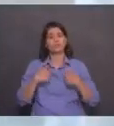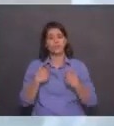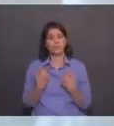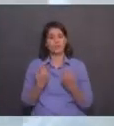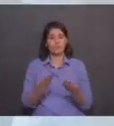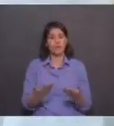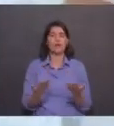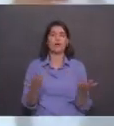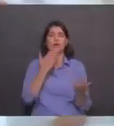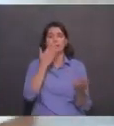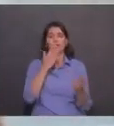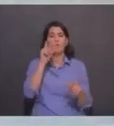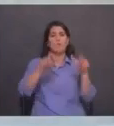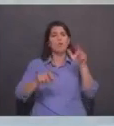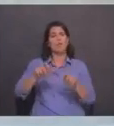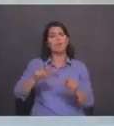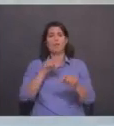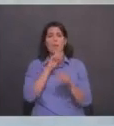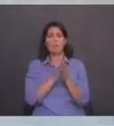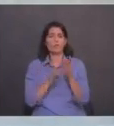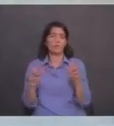nova oportunidade para a humanidade.